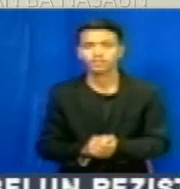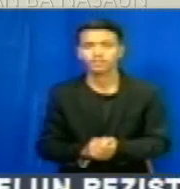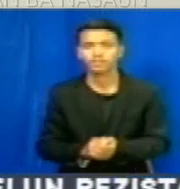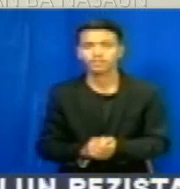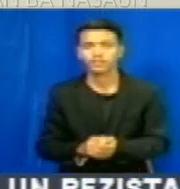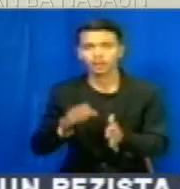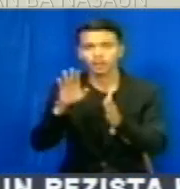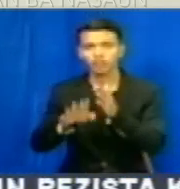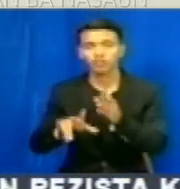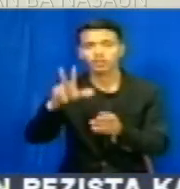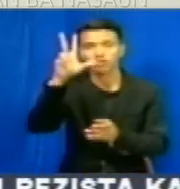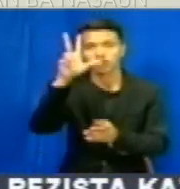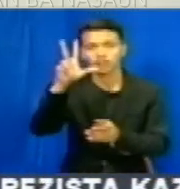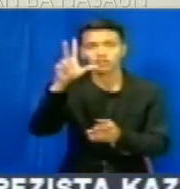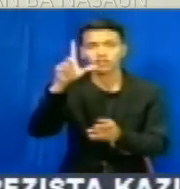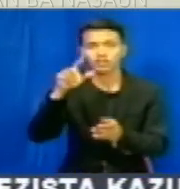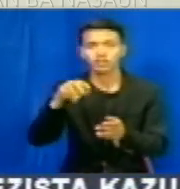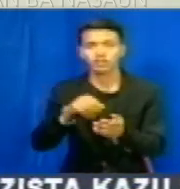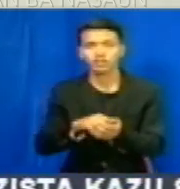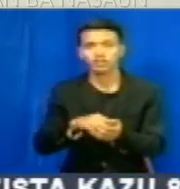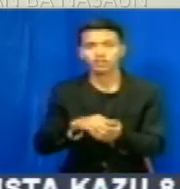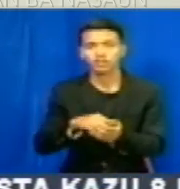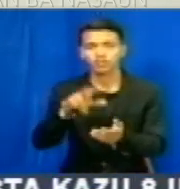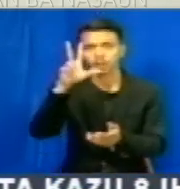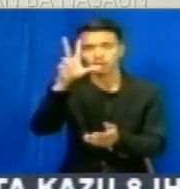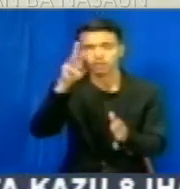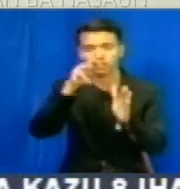3 litro por segundo. Figa liter per deti.